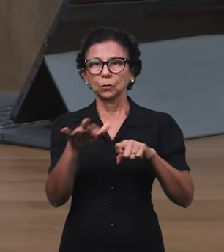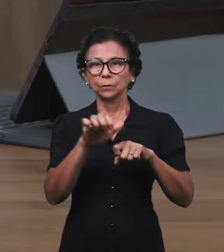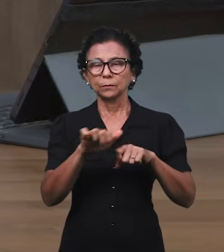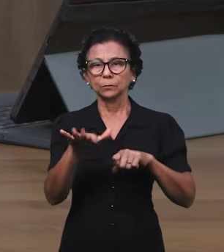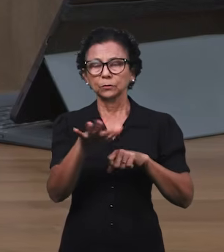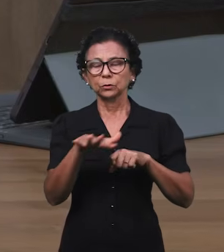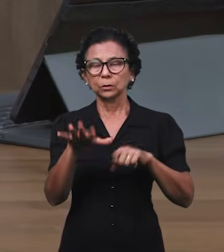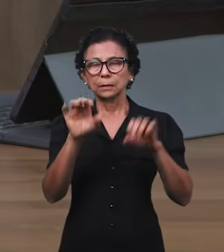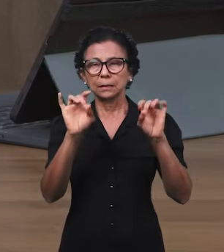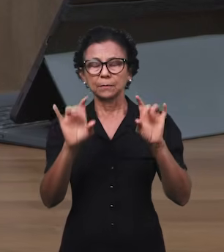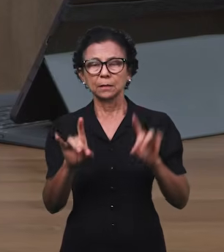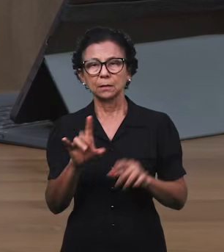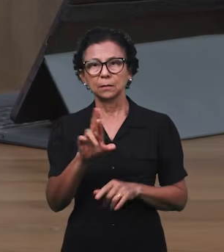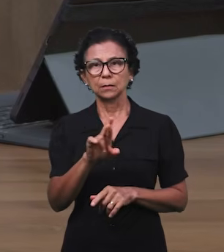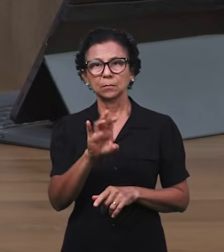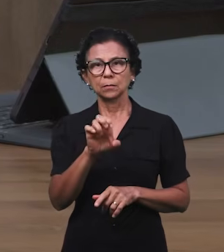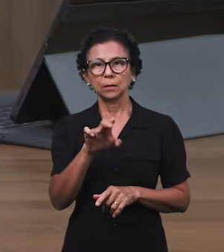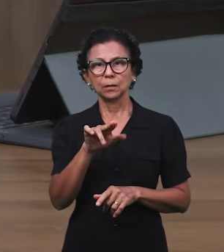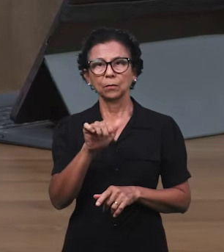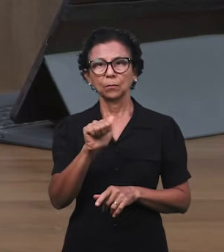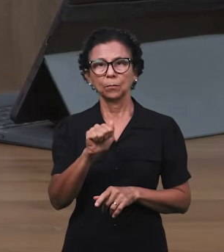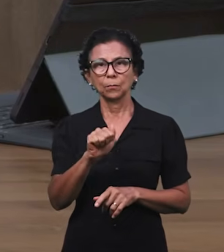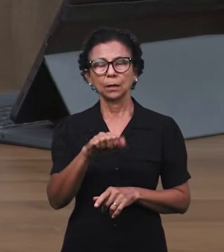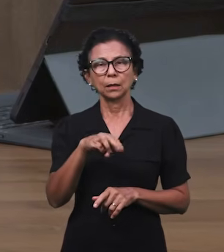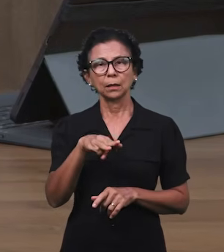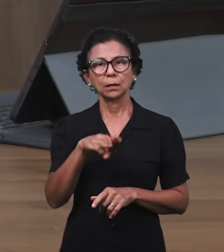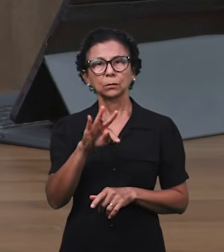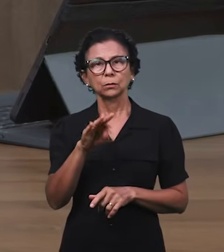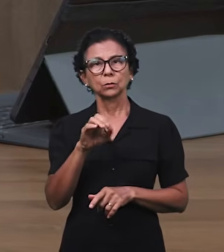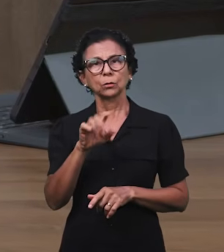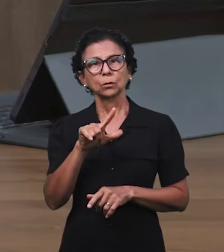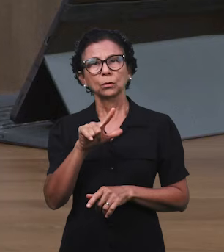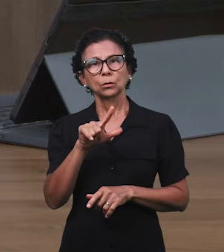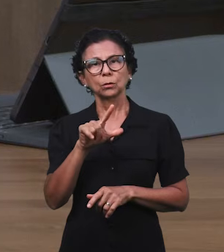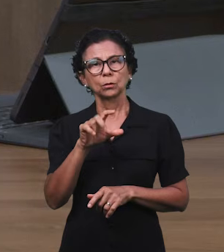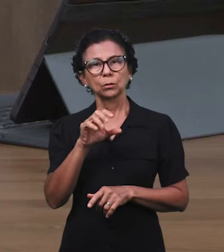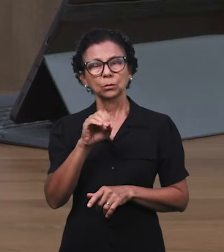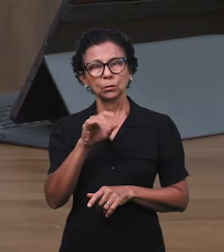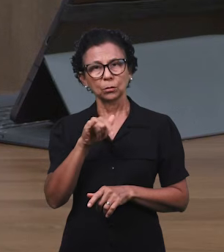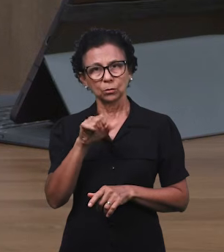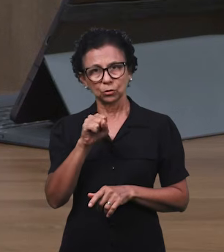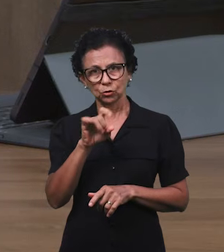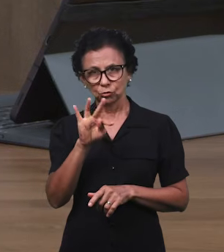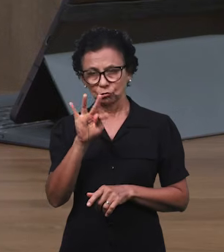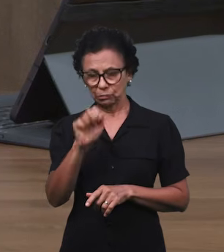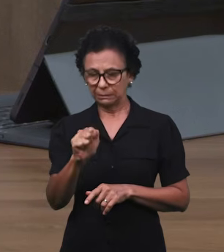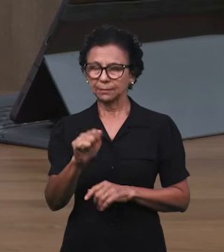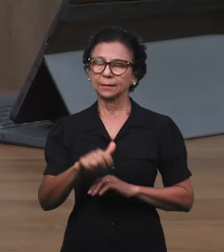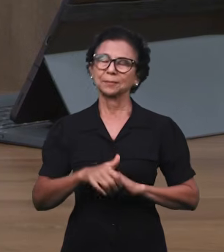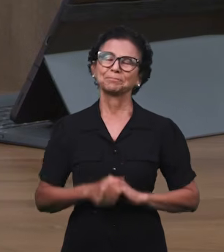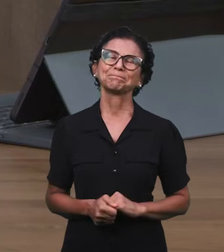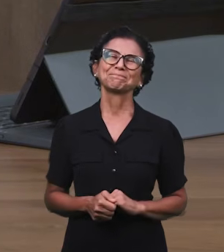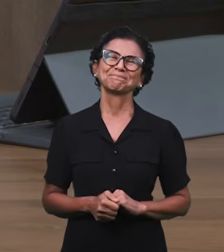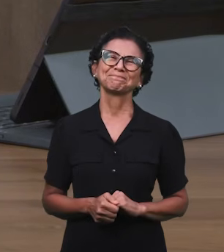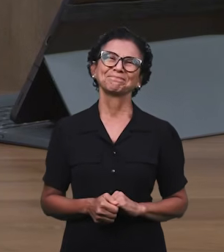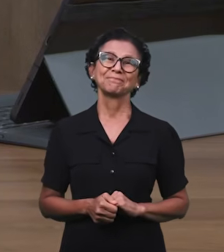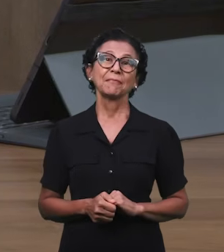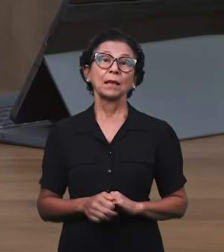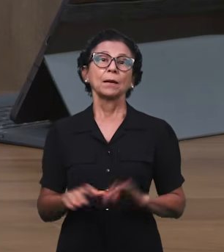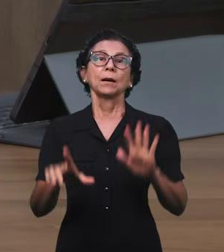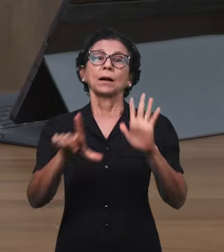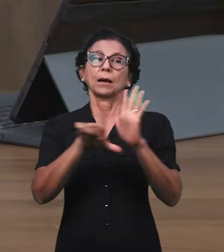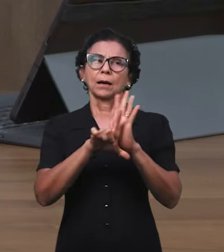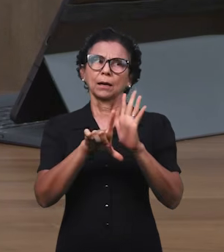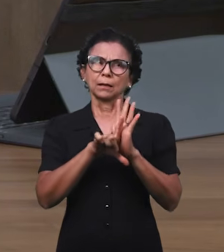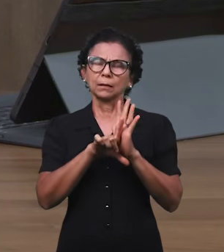a medicamentos, né, que muitos deles são de alto custo, né, mas é importante dizer que a lei